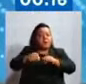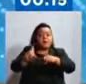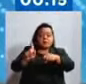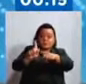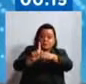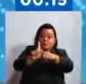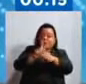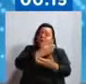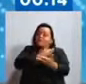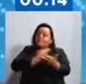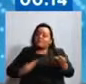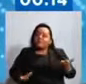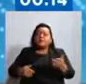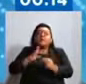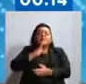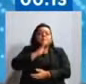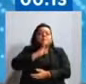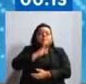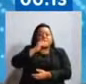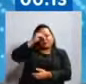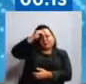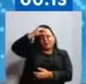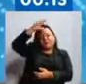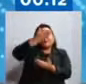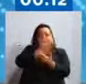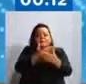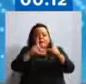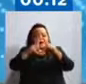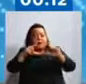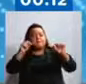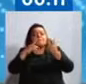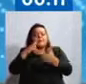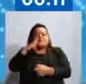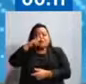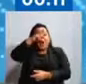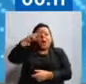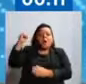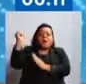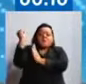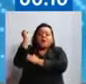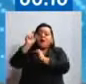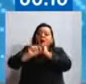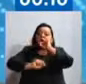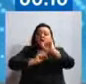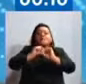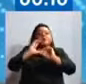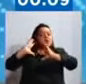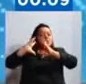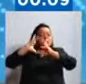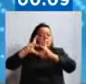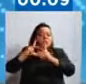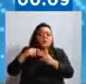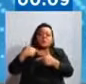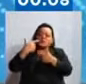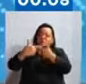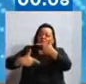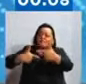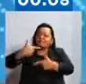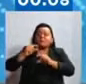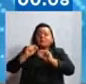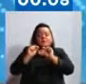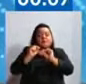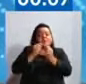O meu conhecimento em Brasília é muito forte para transformar todo esse legado em benefício ao município de Porto Velho.